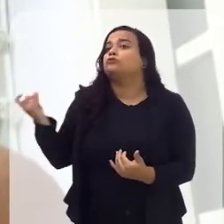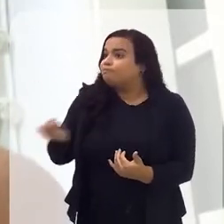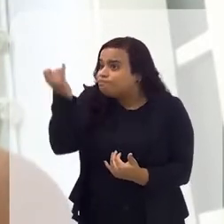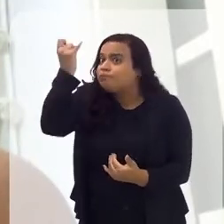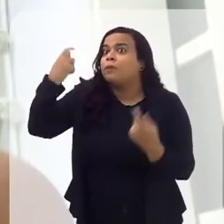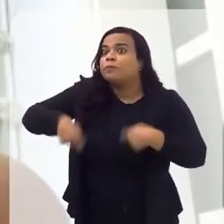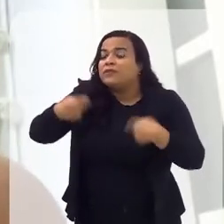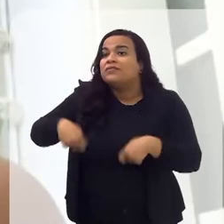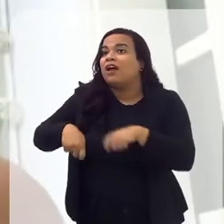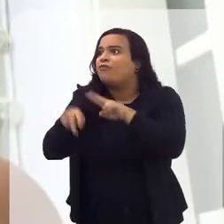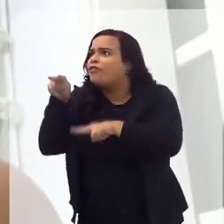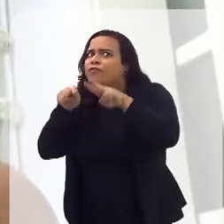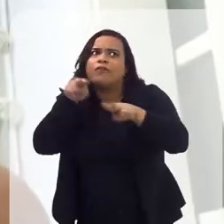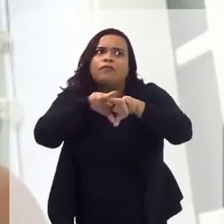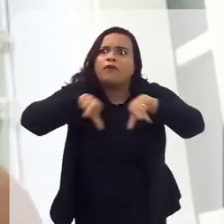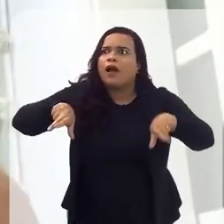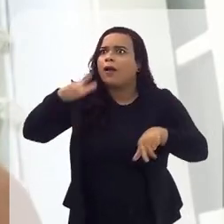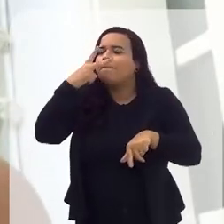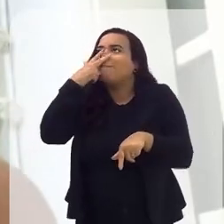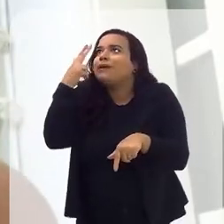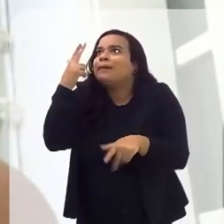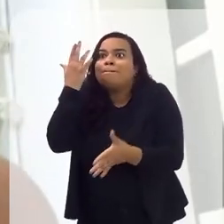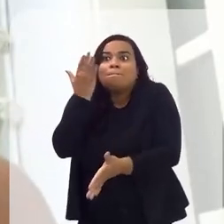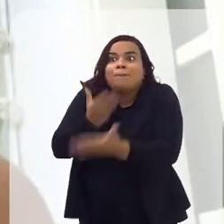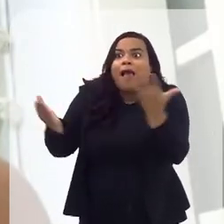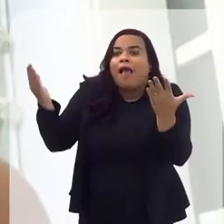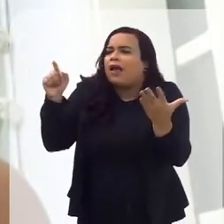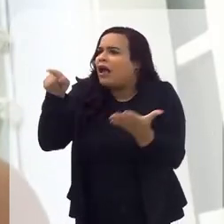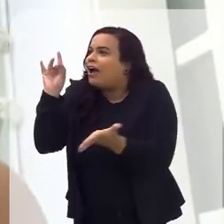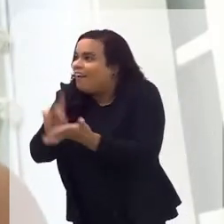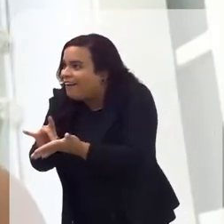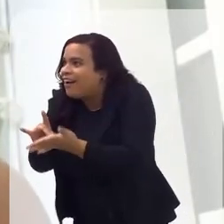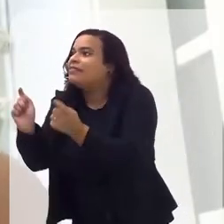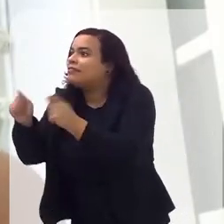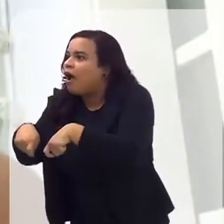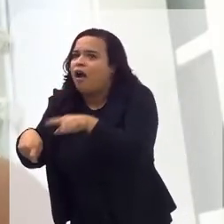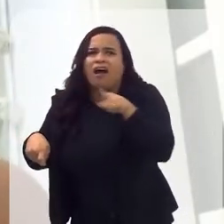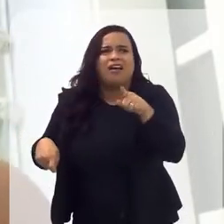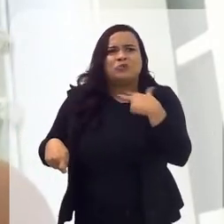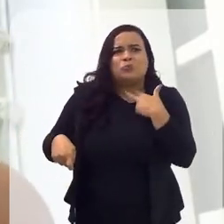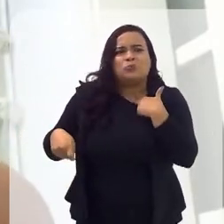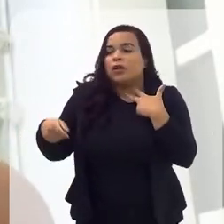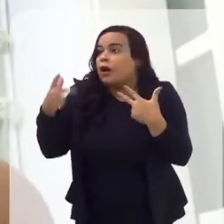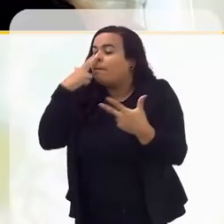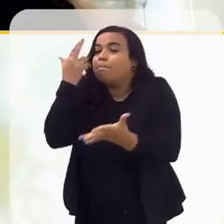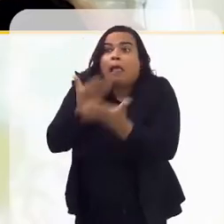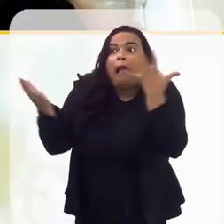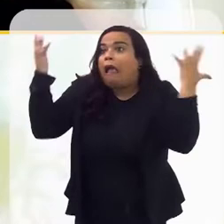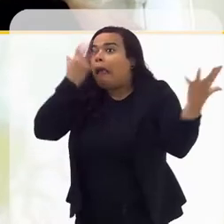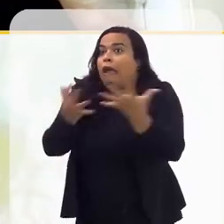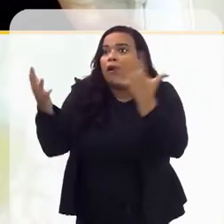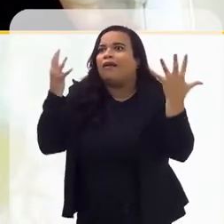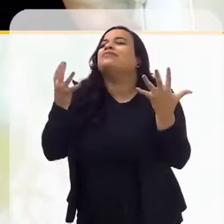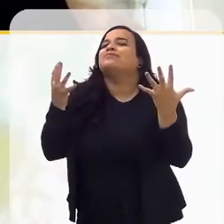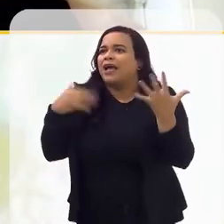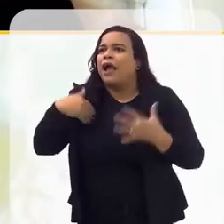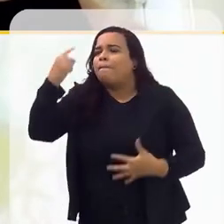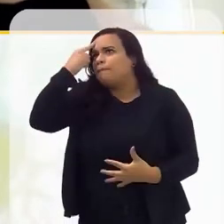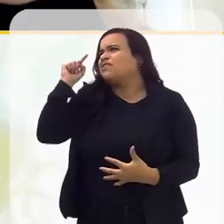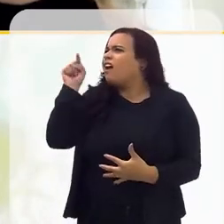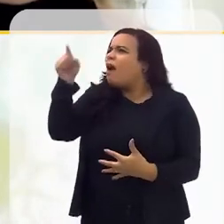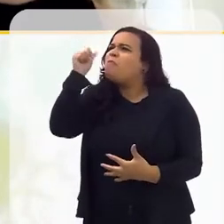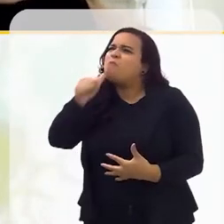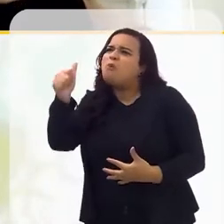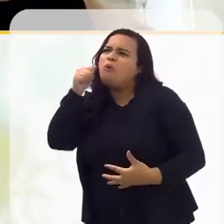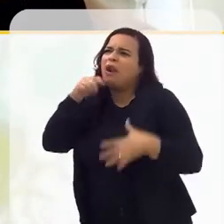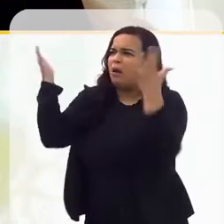esses exemplos acabam sendo, a gente acaba perdendo a noção daquilo que é real, daquilo que é possível de ser feito, né? Porque a gente acha que se a musa fitness que está na